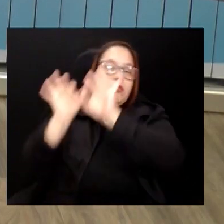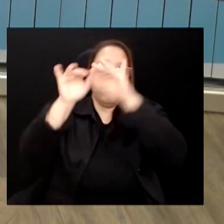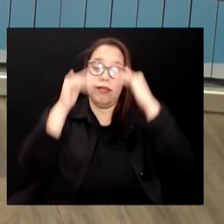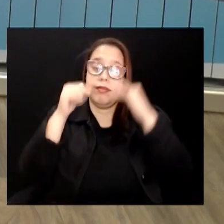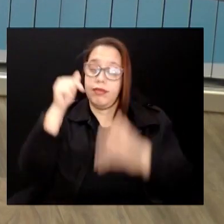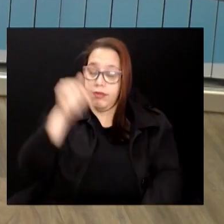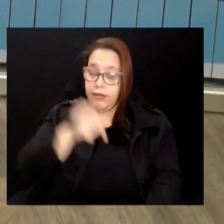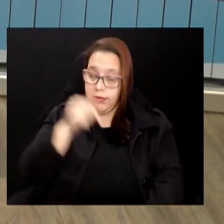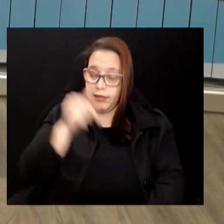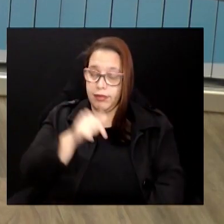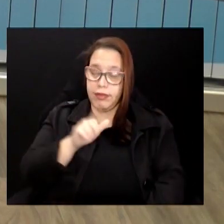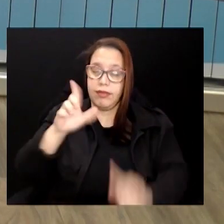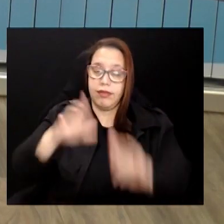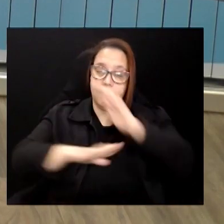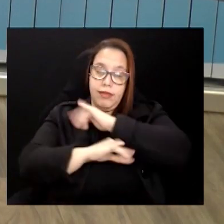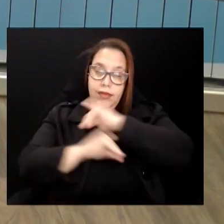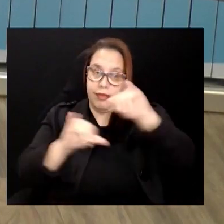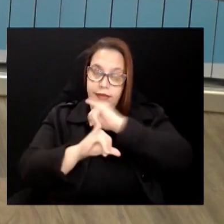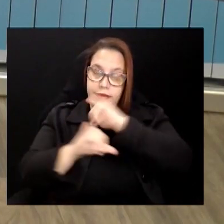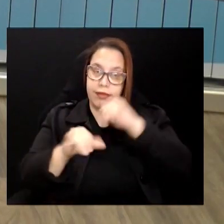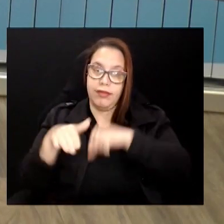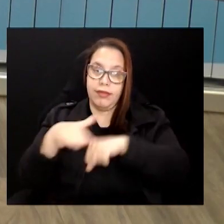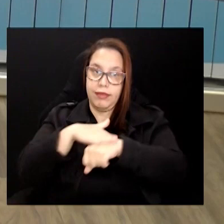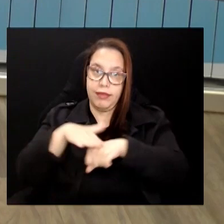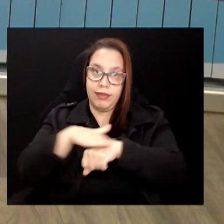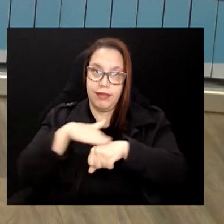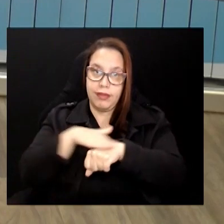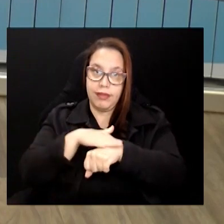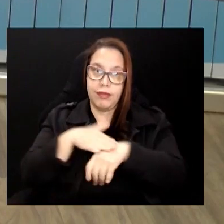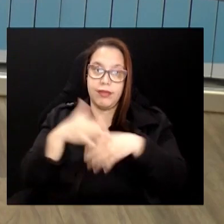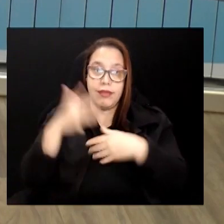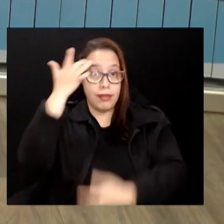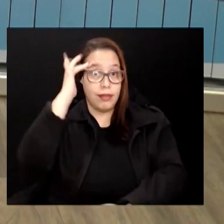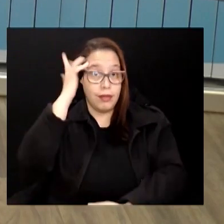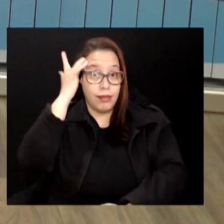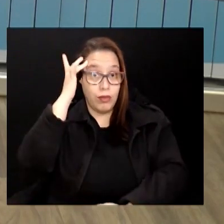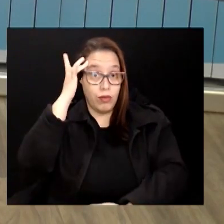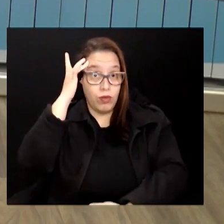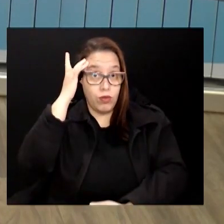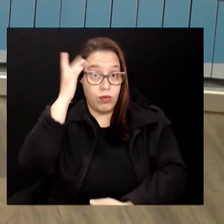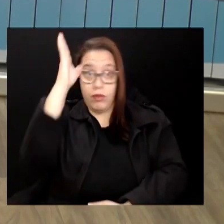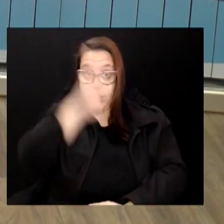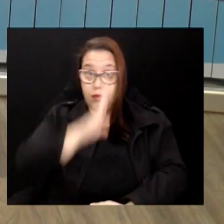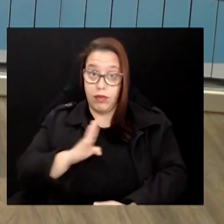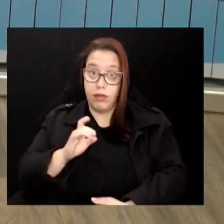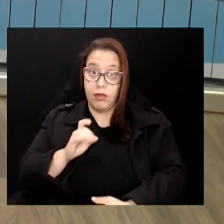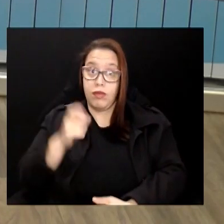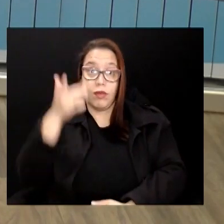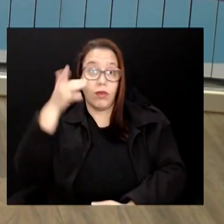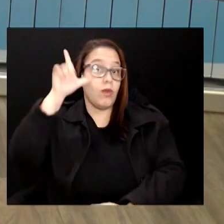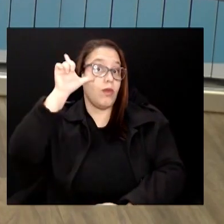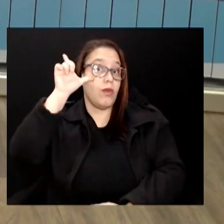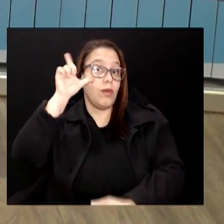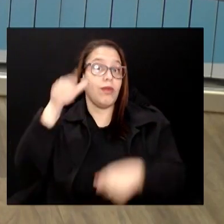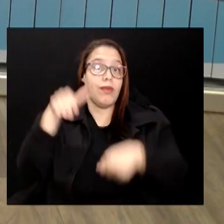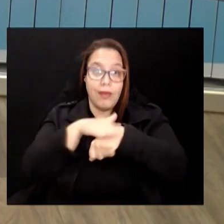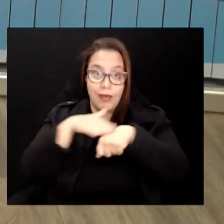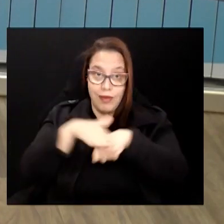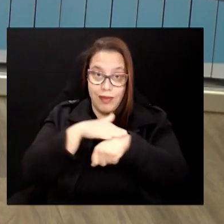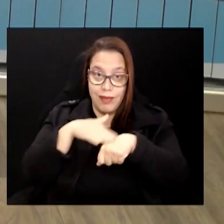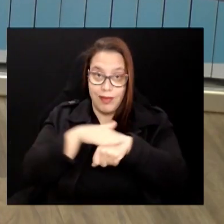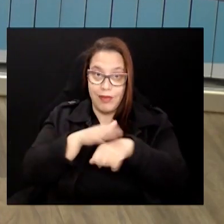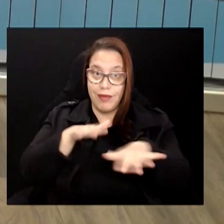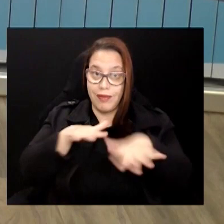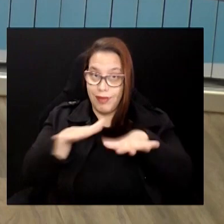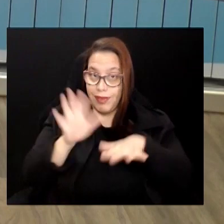assistir aqui no nosso telejornal, o que achou da partida da Seleção Brasileira de ontem. Nós vamos balançar as redes já aqui sobre